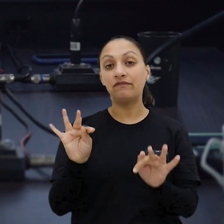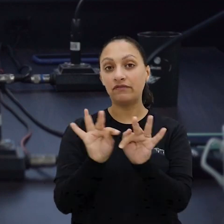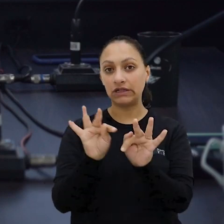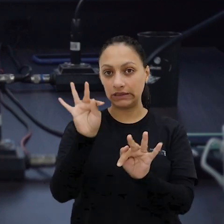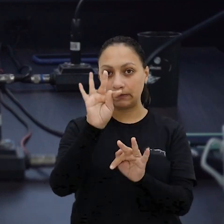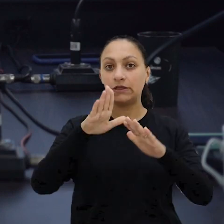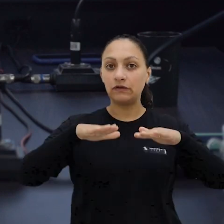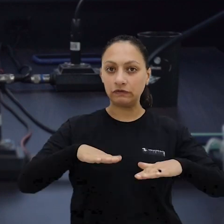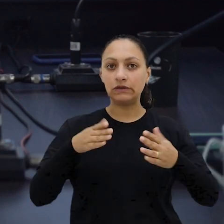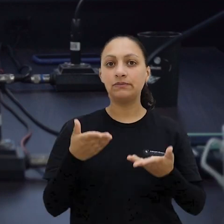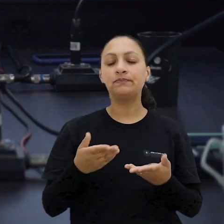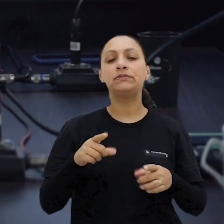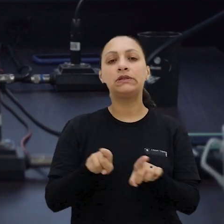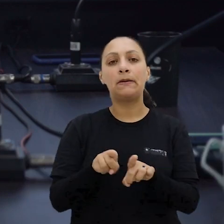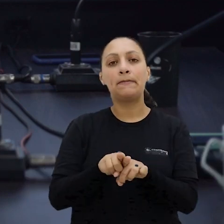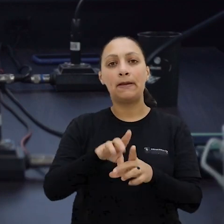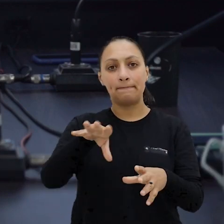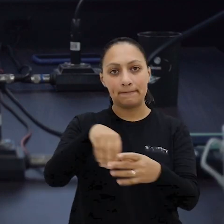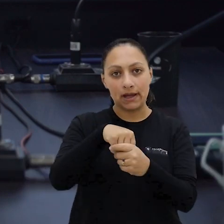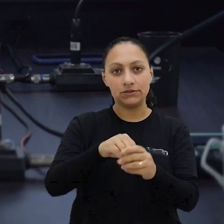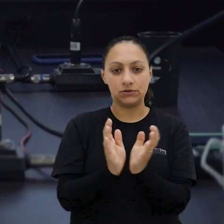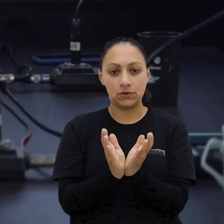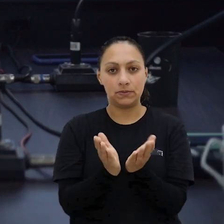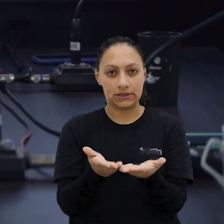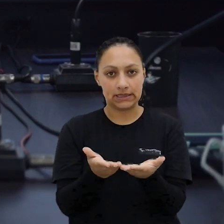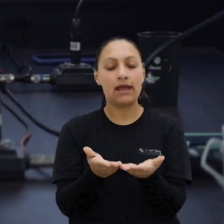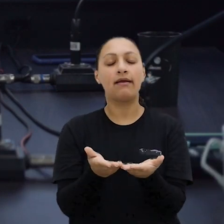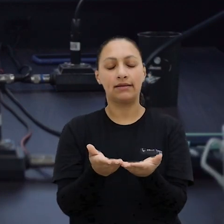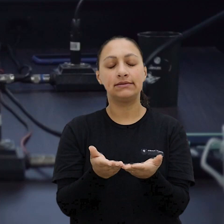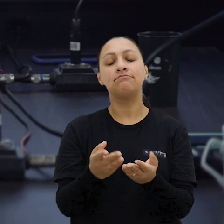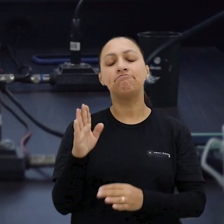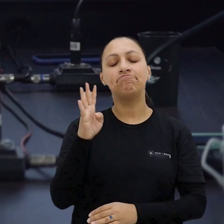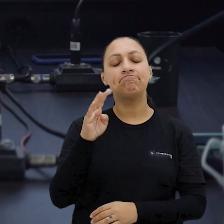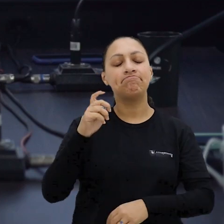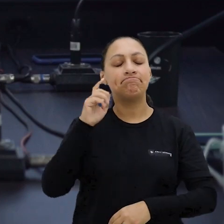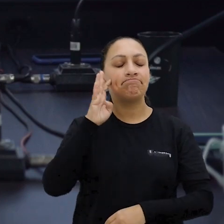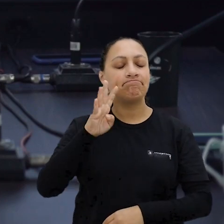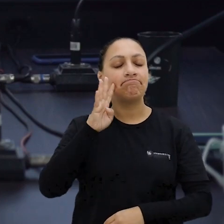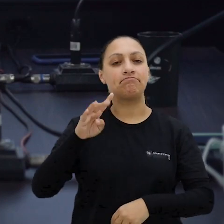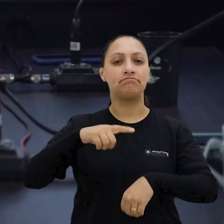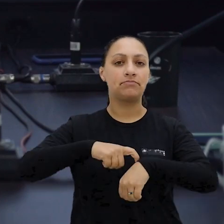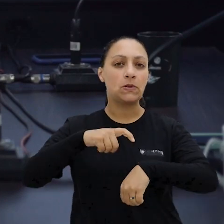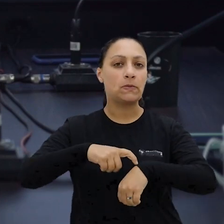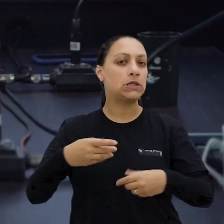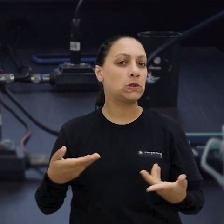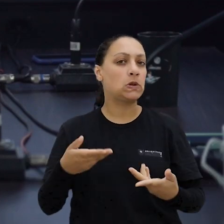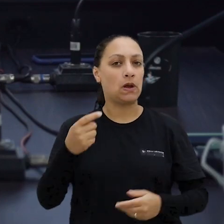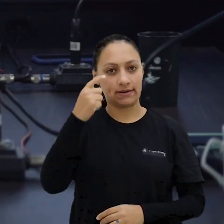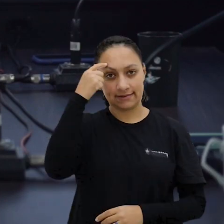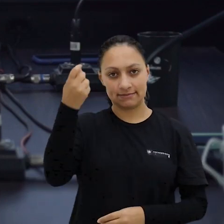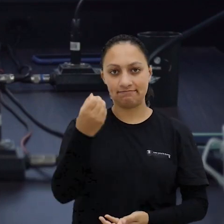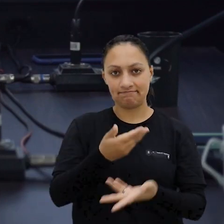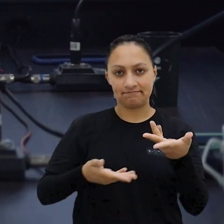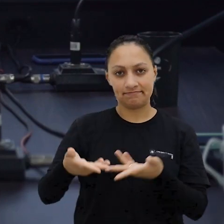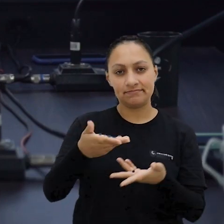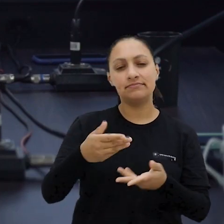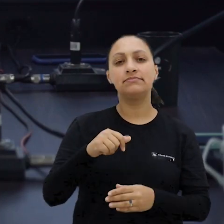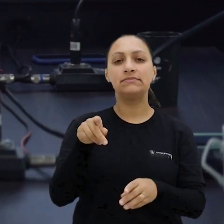faz parte do Comitê de Empresas. E vai ser um momento bem legal da gente compartilhar ideias e